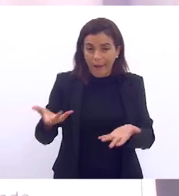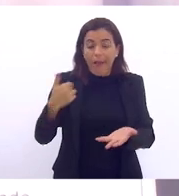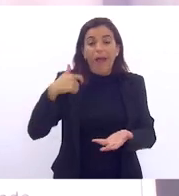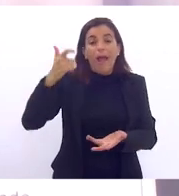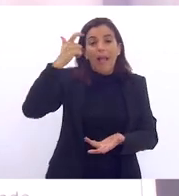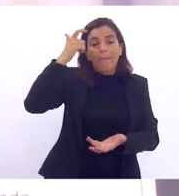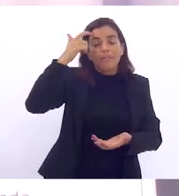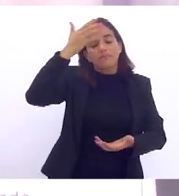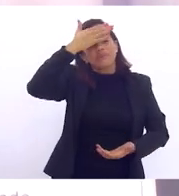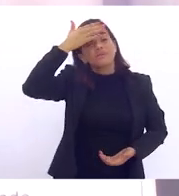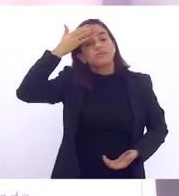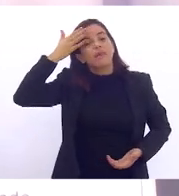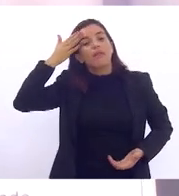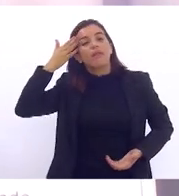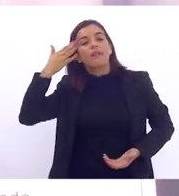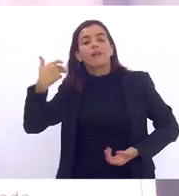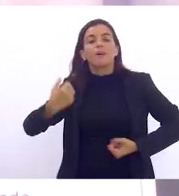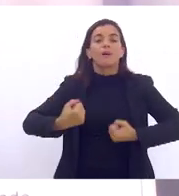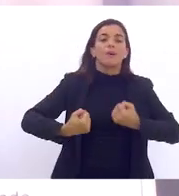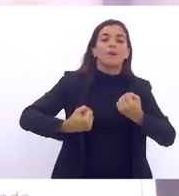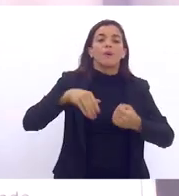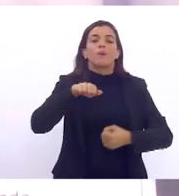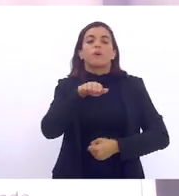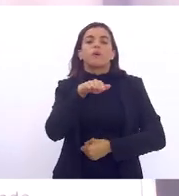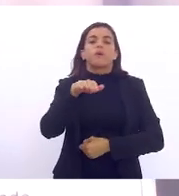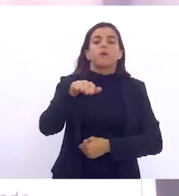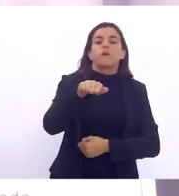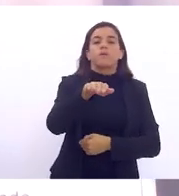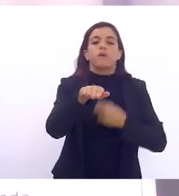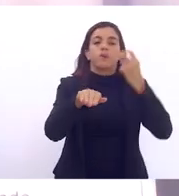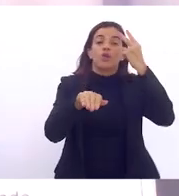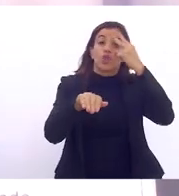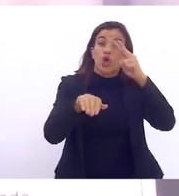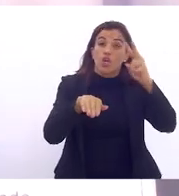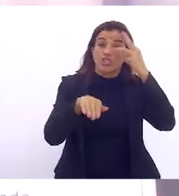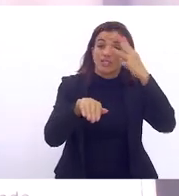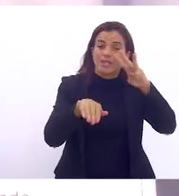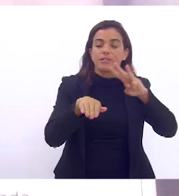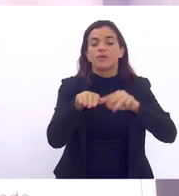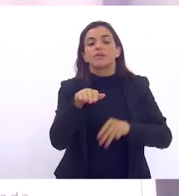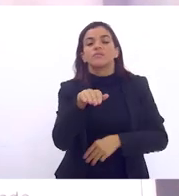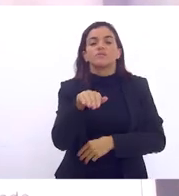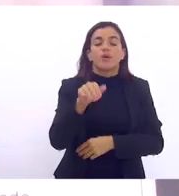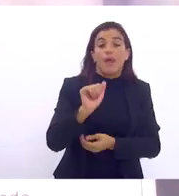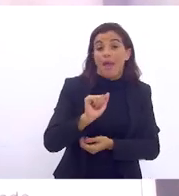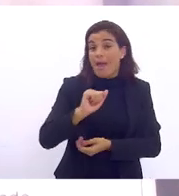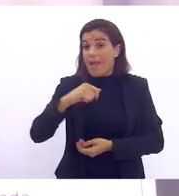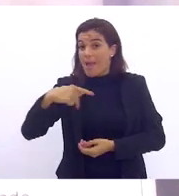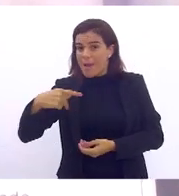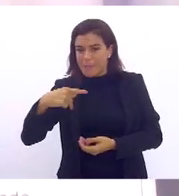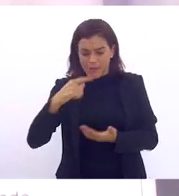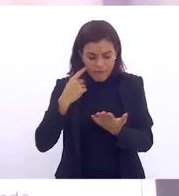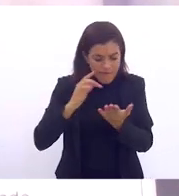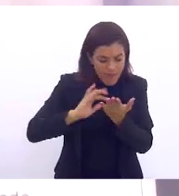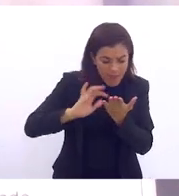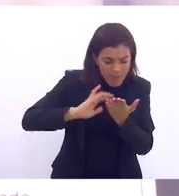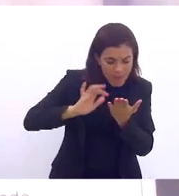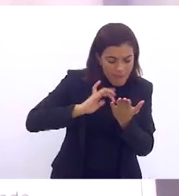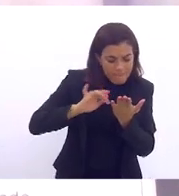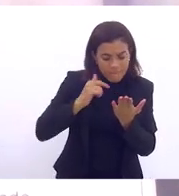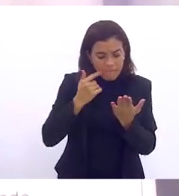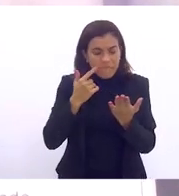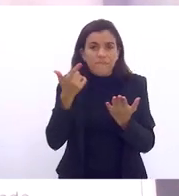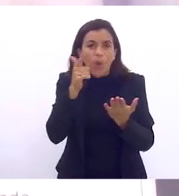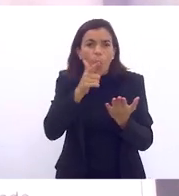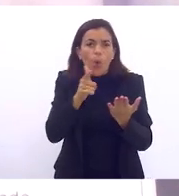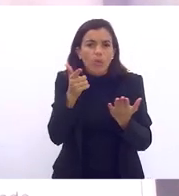cabeça mais relaxada ele tem dois TR dias para poder passear com a família ele entra no aplicativo ele ele tenta consultar não